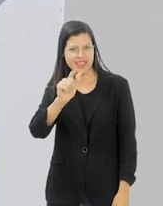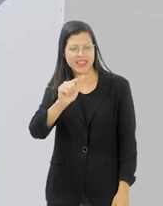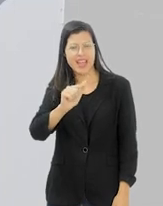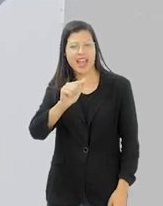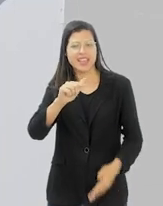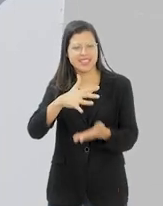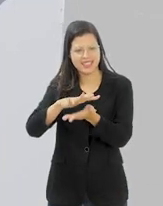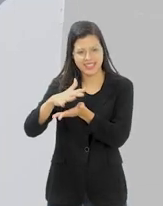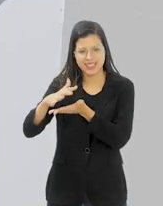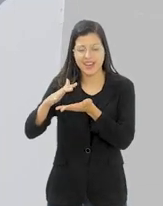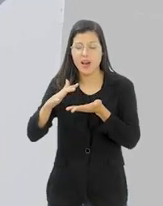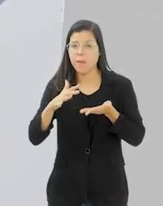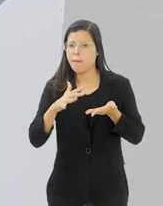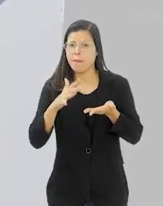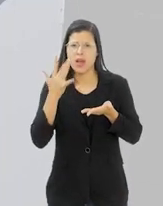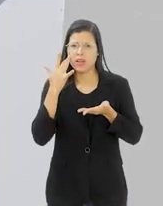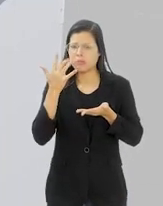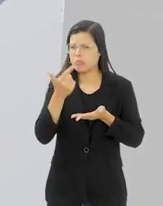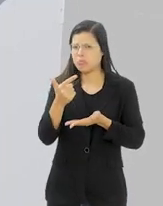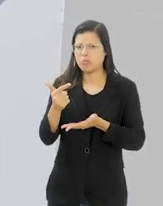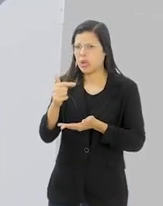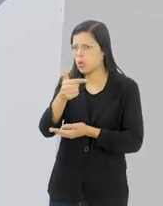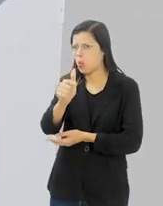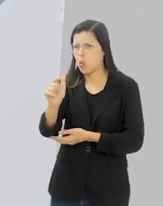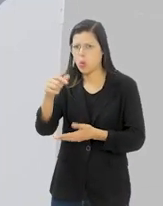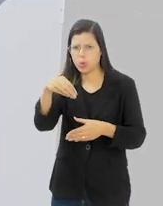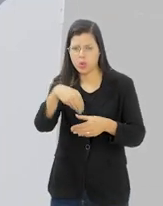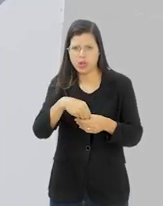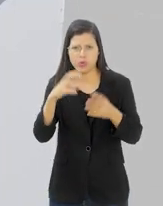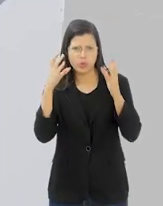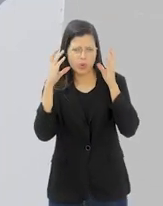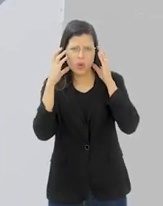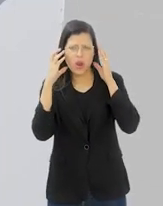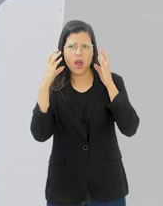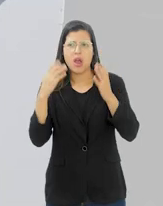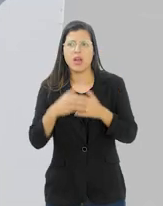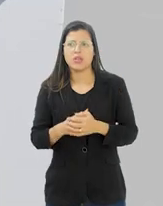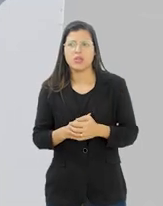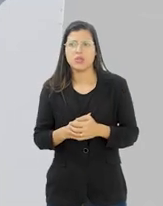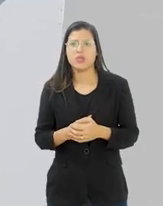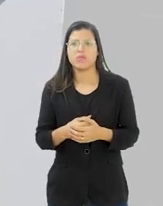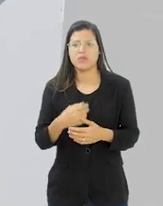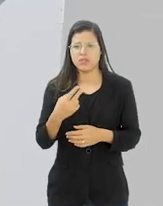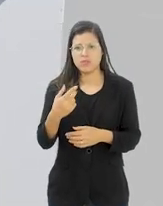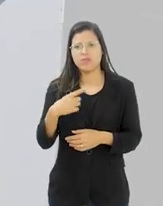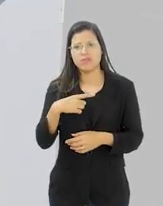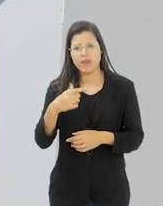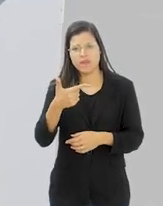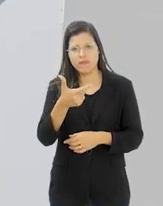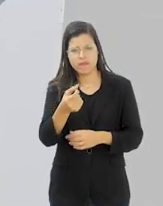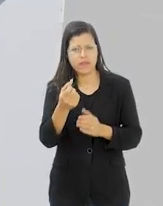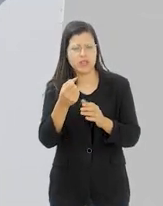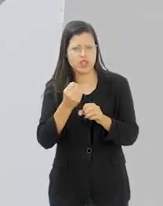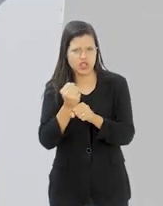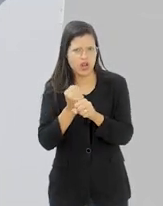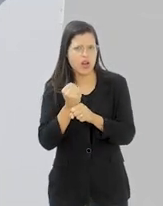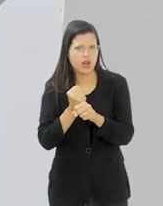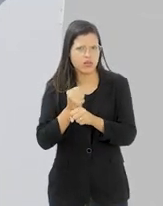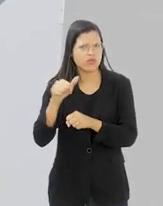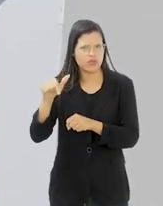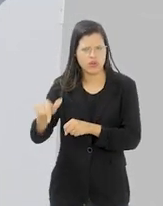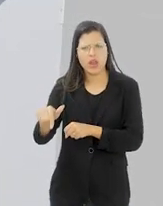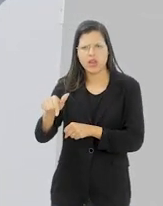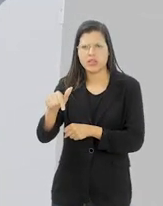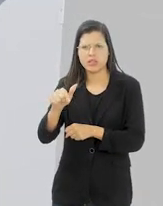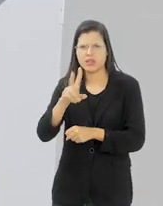E eu acho que não tem outro dentro do rádio, não. Nenhum programa que fale. O único que está mais de 2 décadas é o Miro. É verdade.